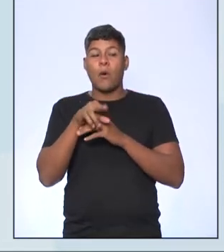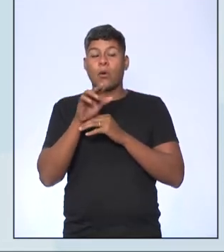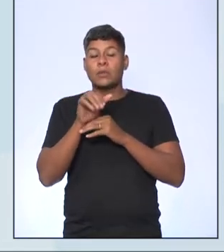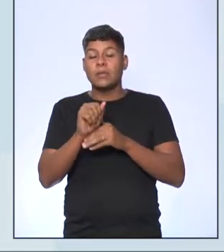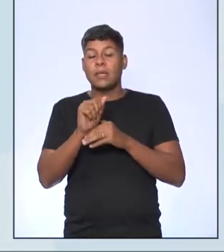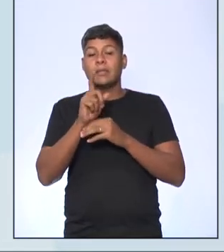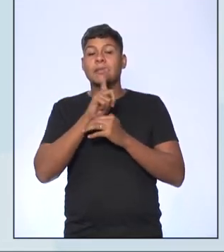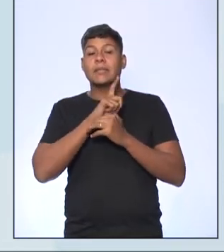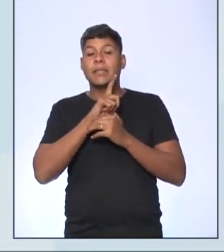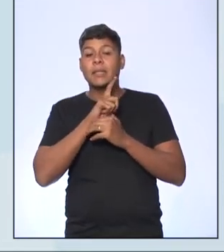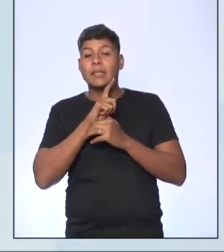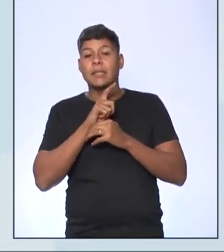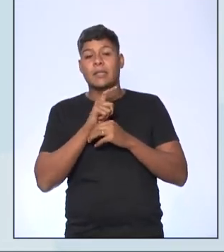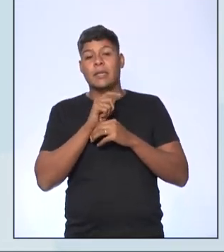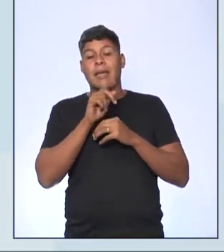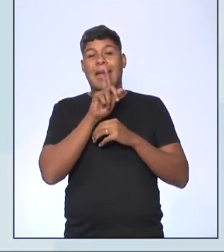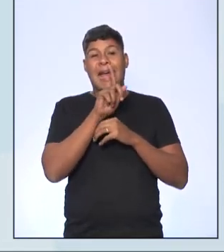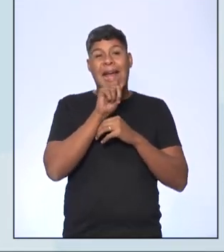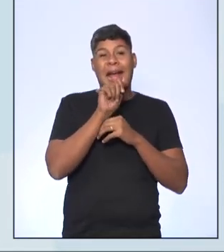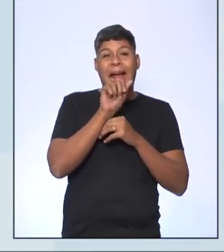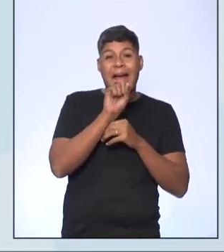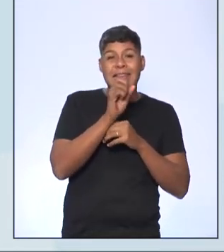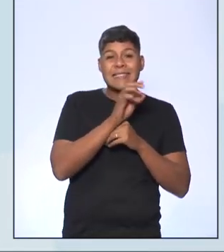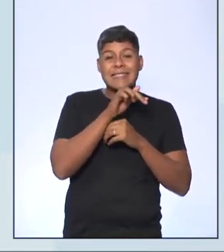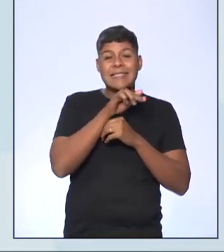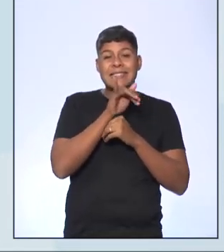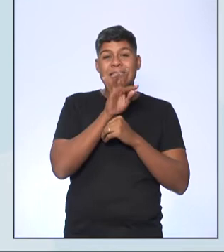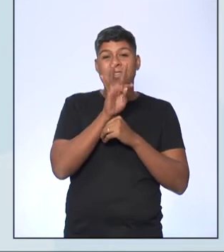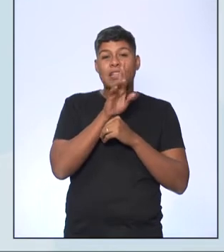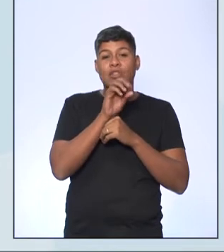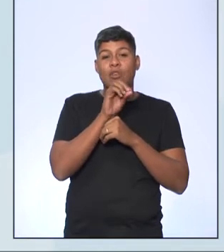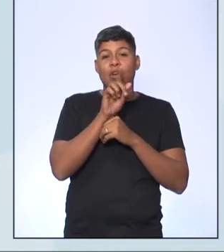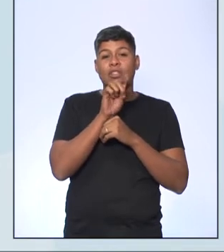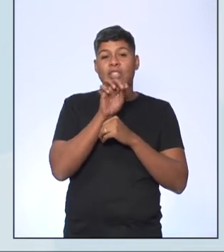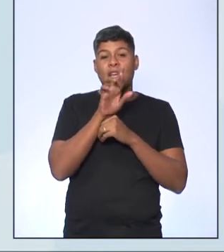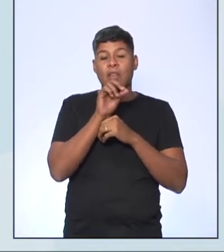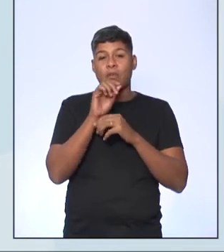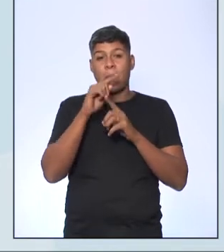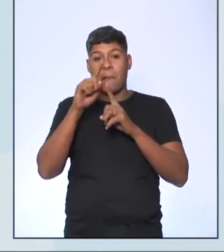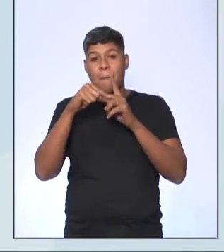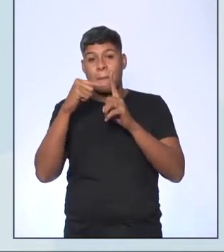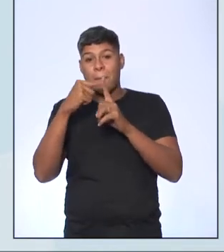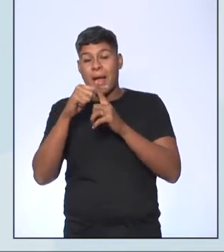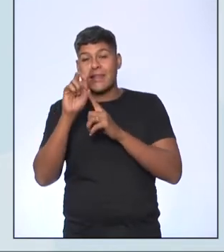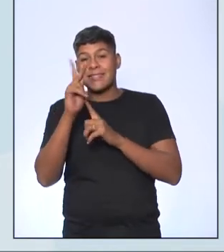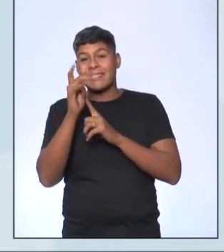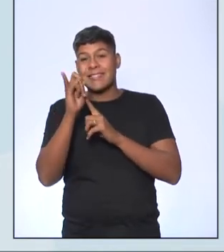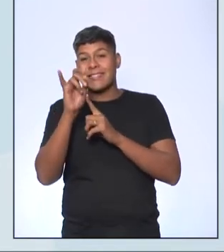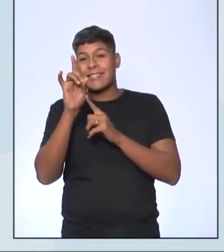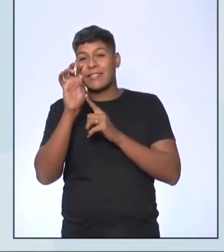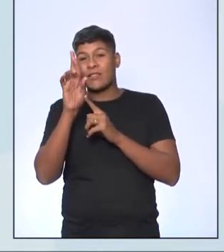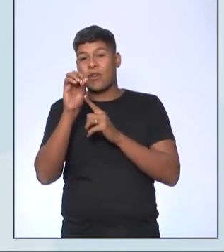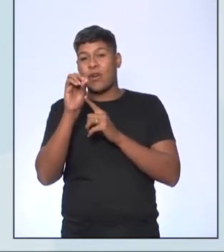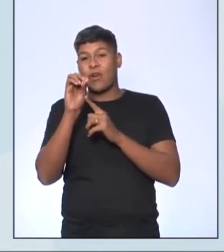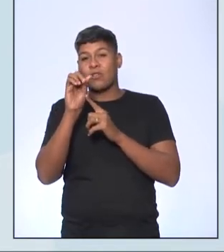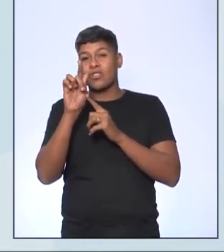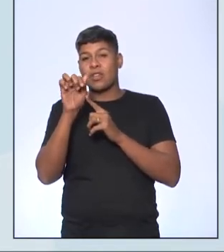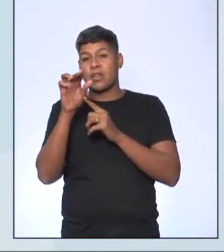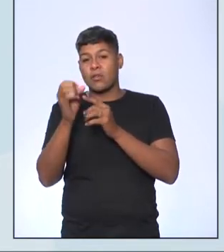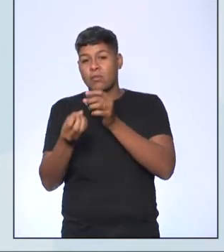é formada através da reação entre o gás nitrogênio e o gás hidrogênio. E ela forma ali a nossa